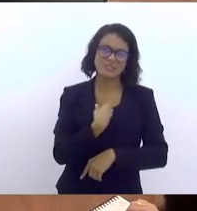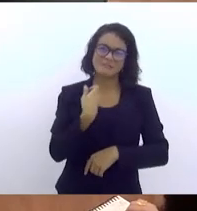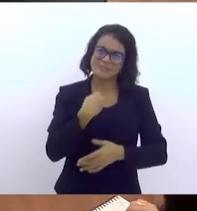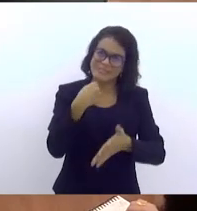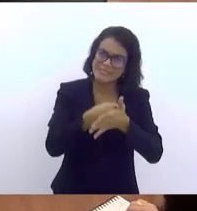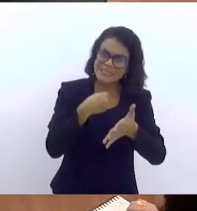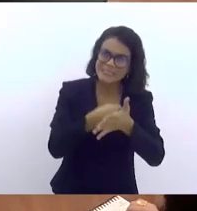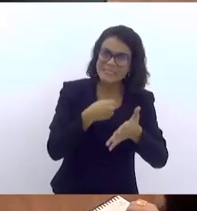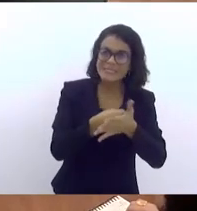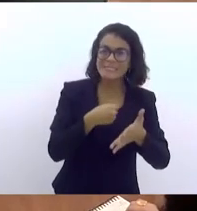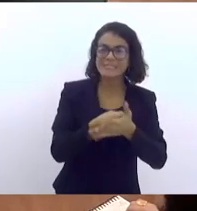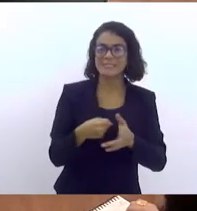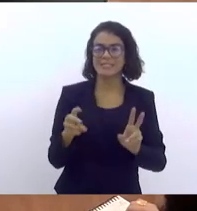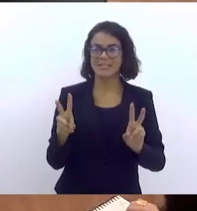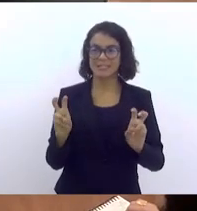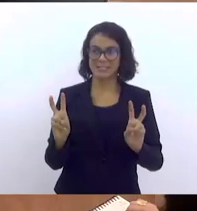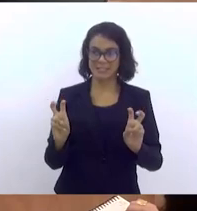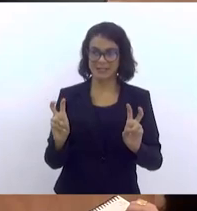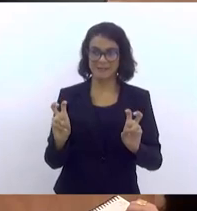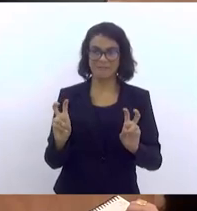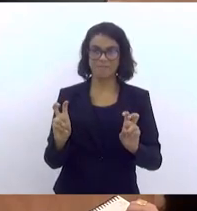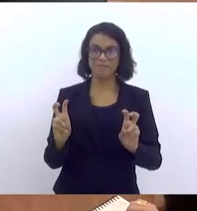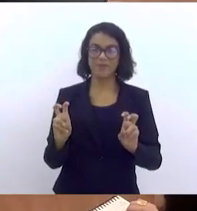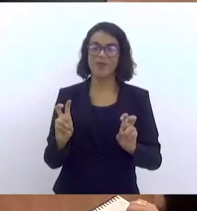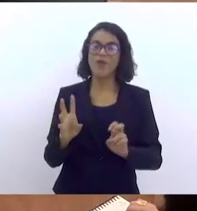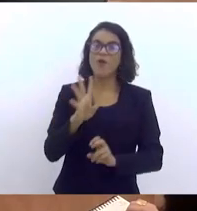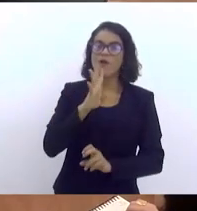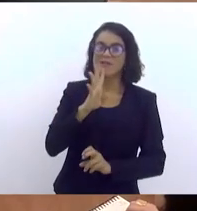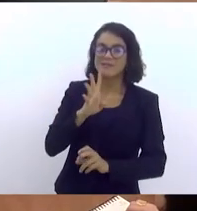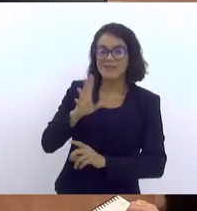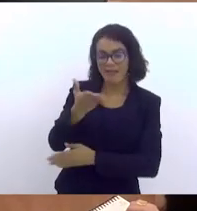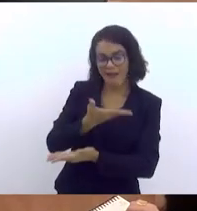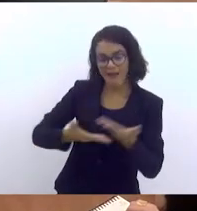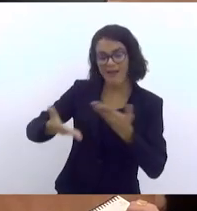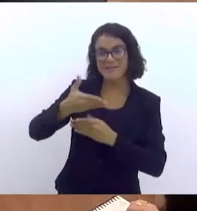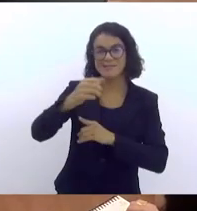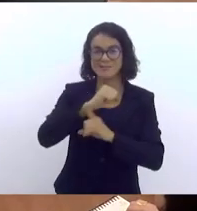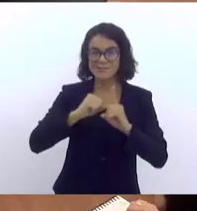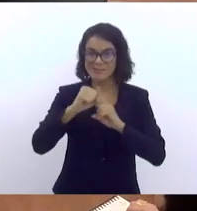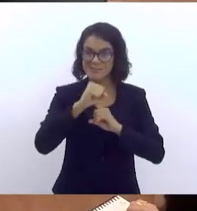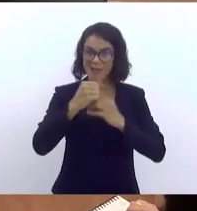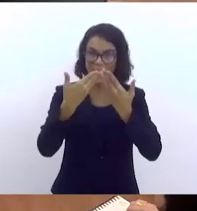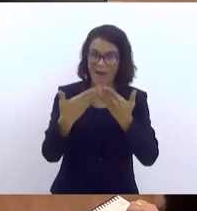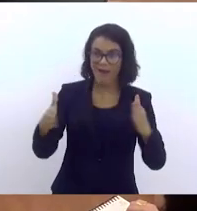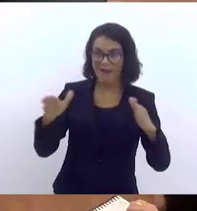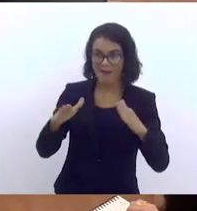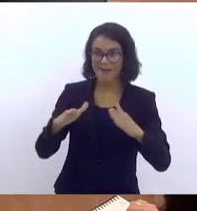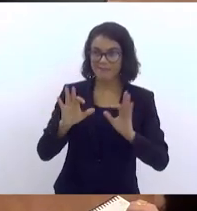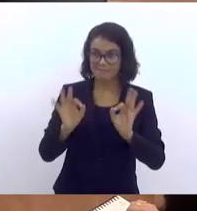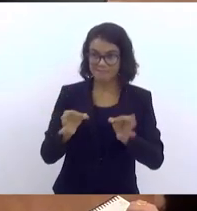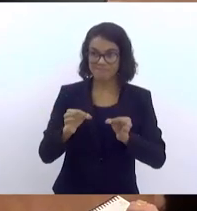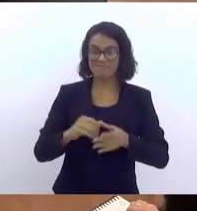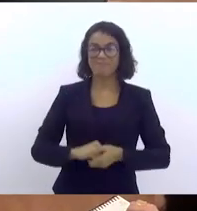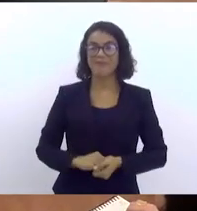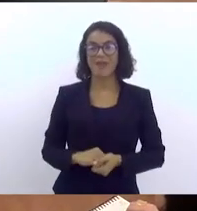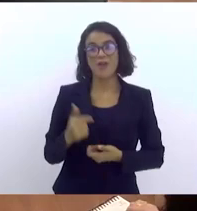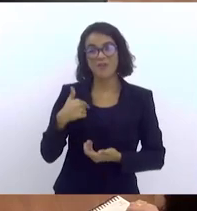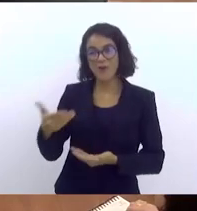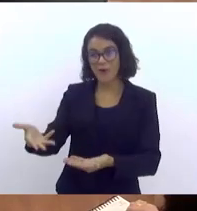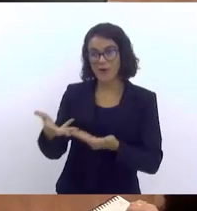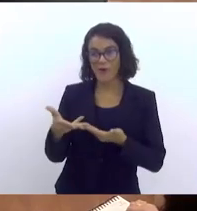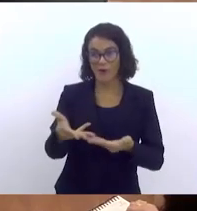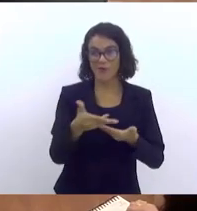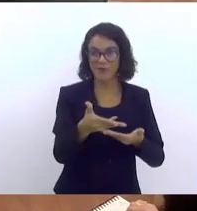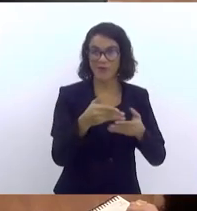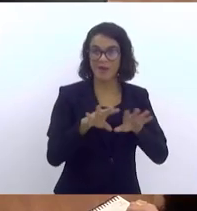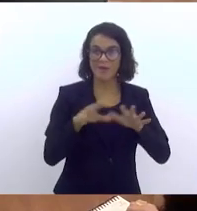esse tema reconhecendo as relações sociais mais amplas muito bem eu vou então convidar para